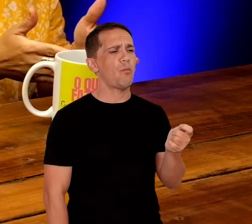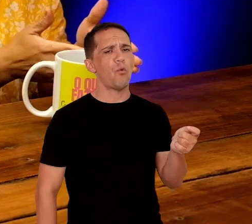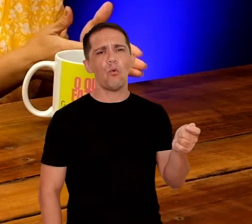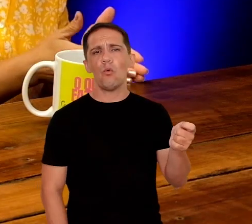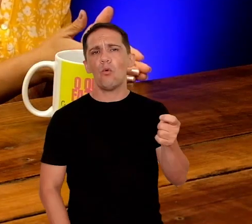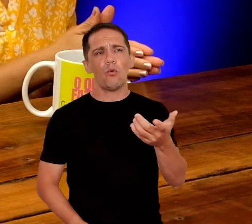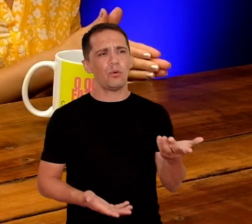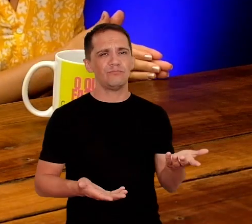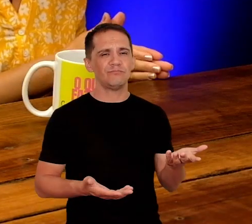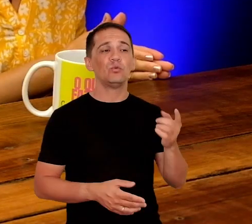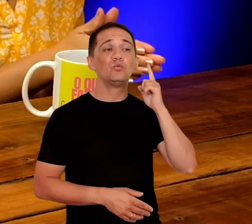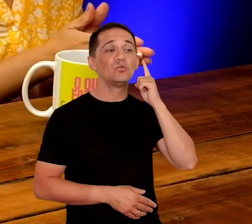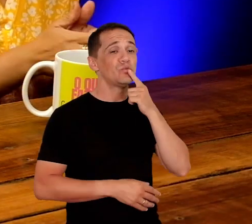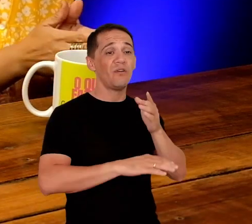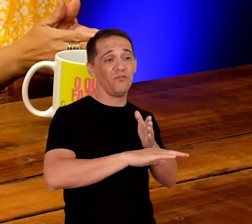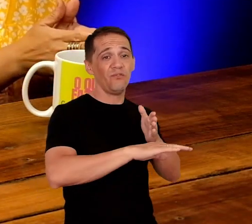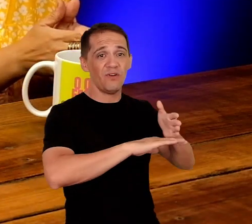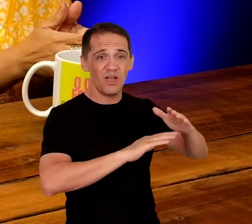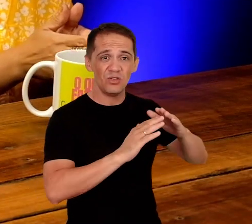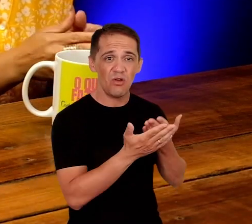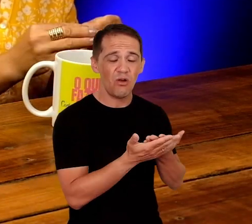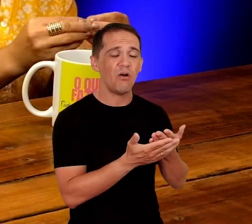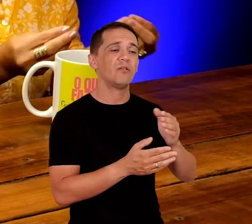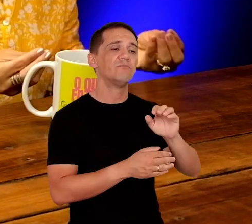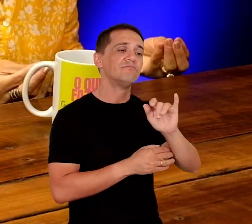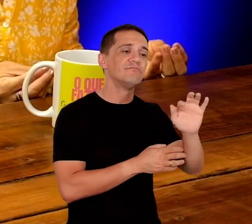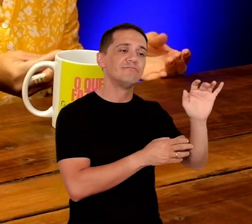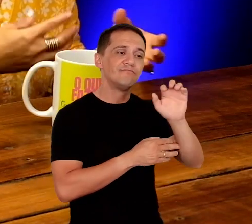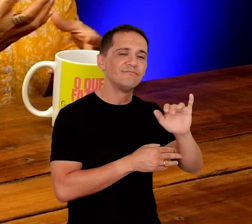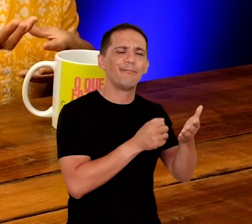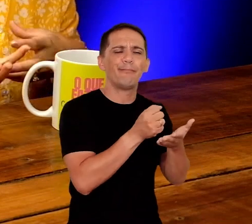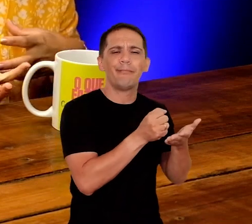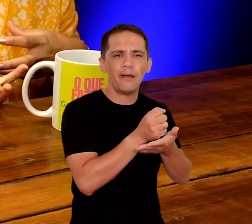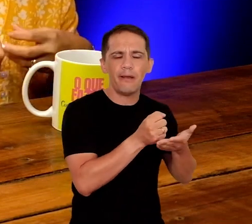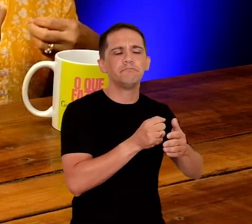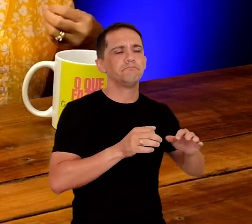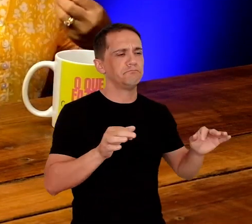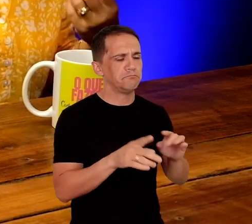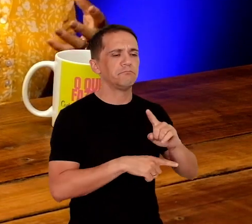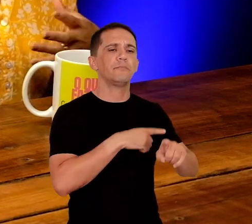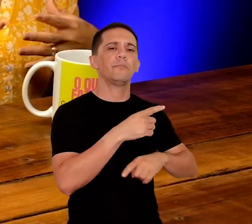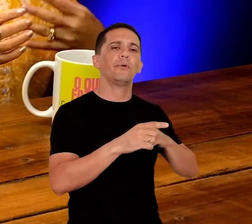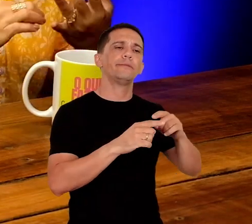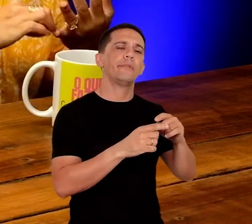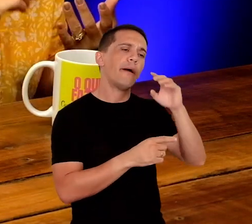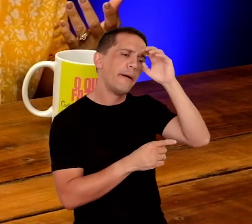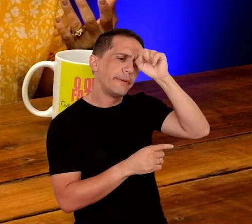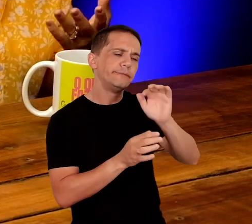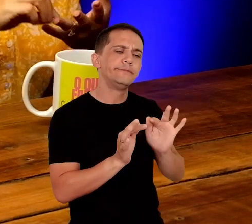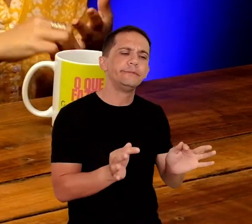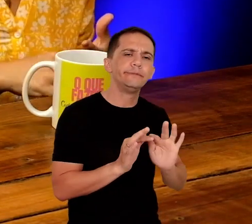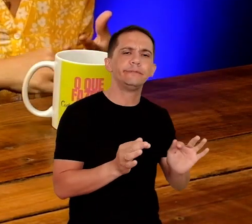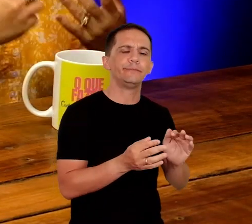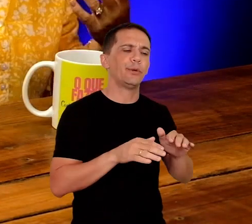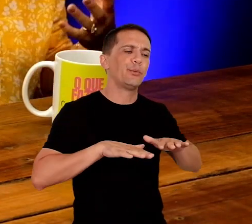eles aprendiam poucas coisas. Por exemplo, aprendiam o básico do alfabeto e iam para a escola para costurar,